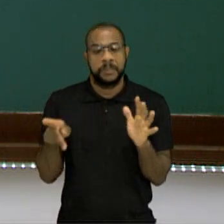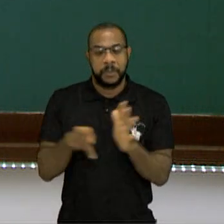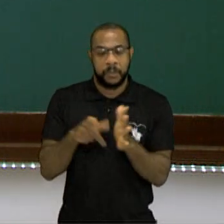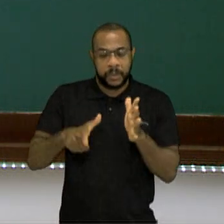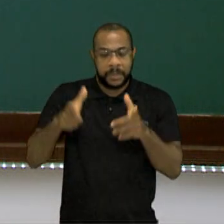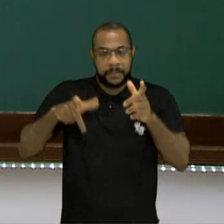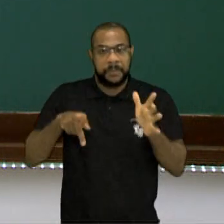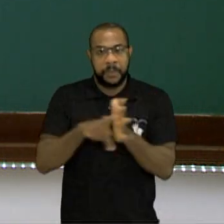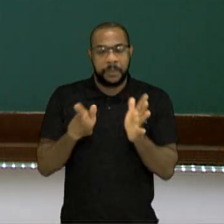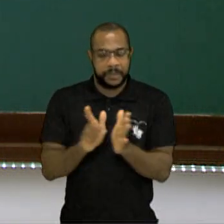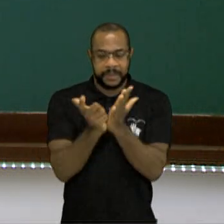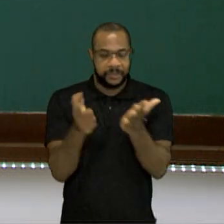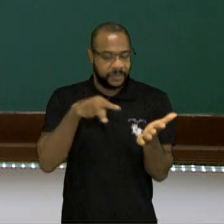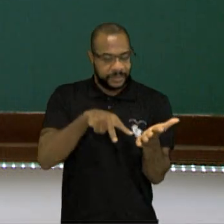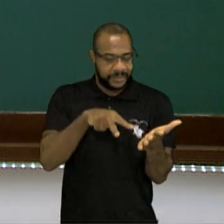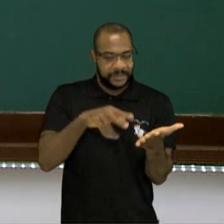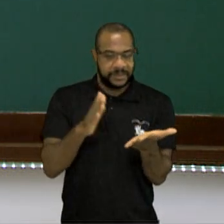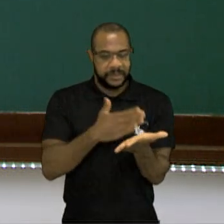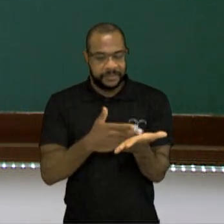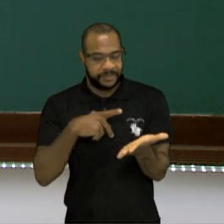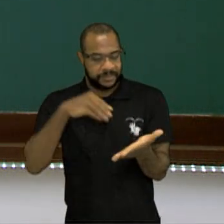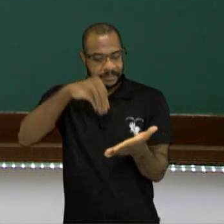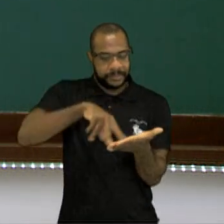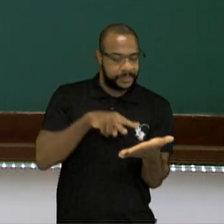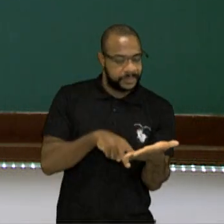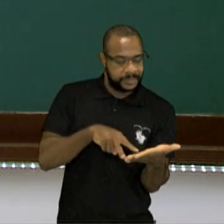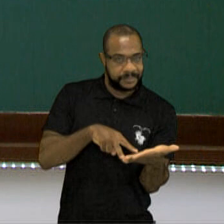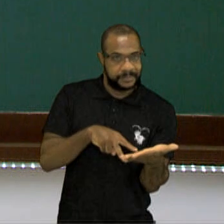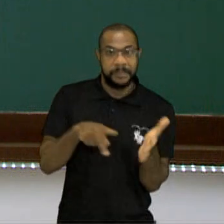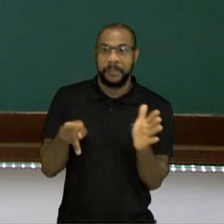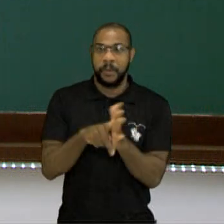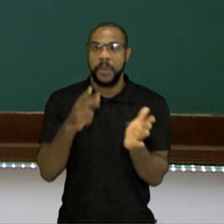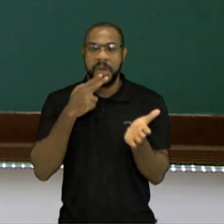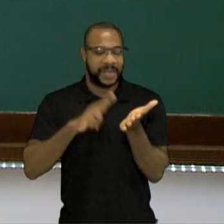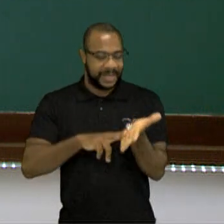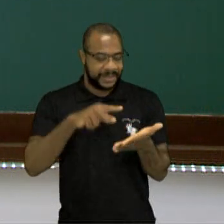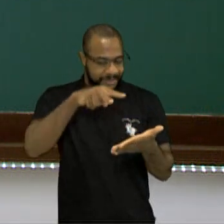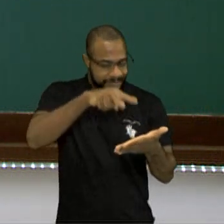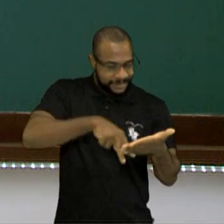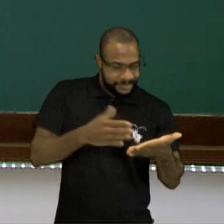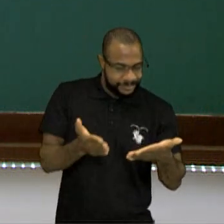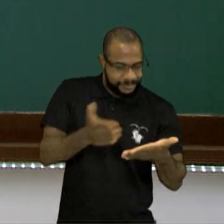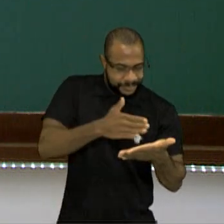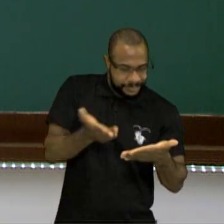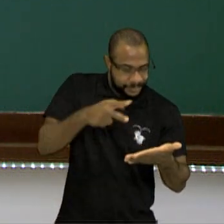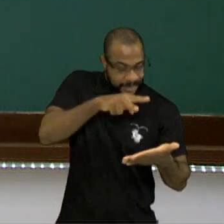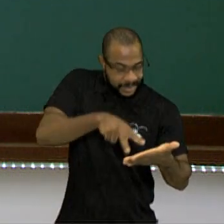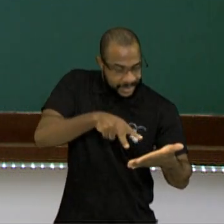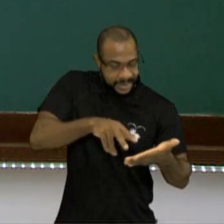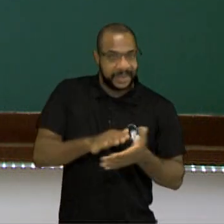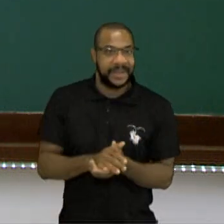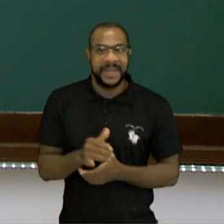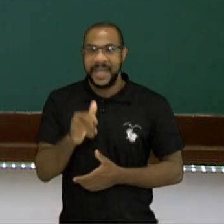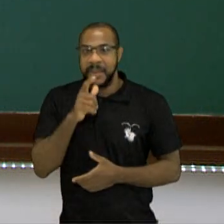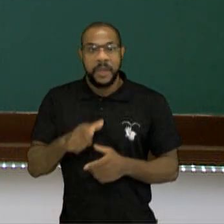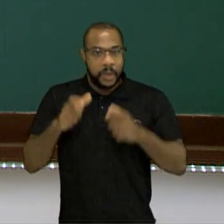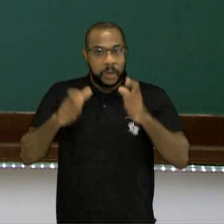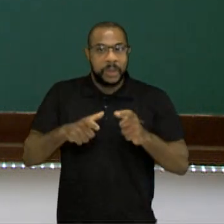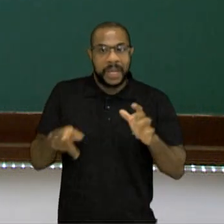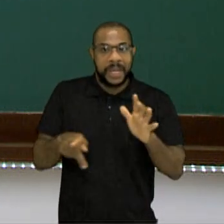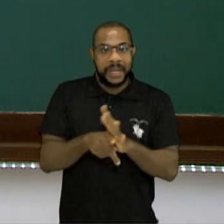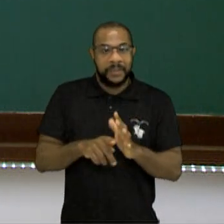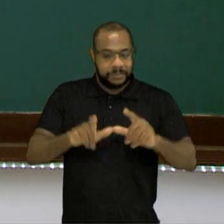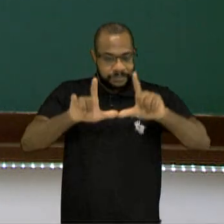específica dentro dos jornais e revistas. Seção de cartas de jornais ou revistas como, por exemplo, painel do leitor, fórum